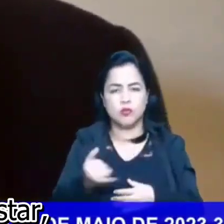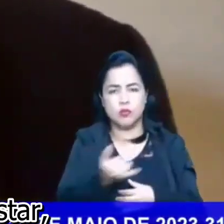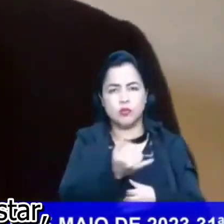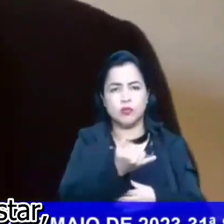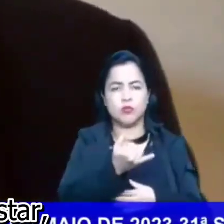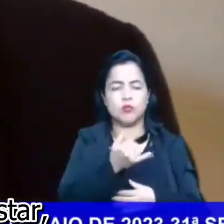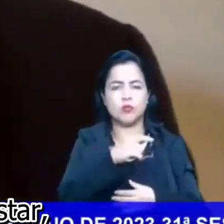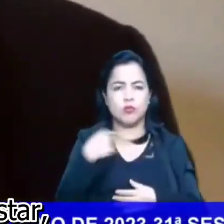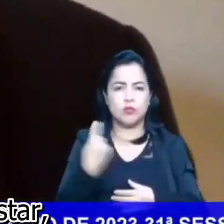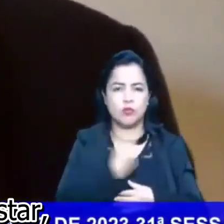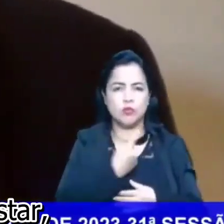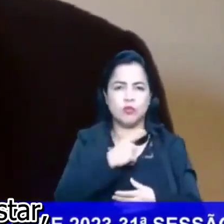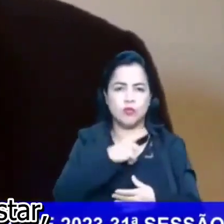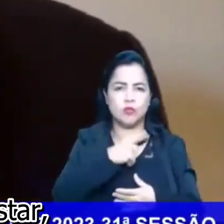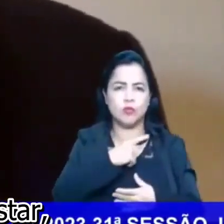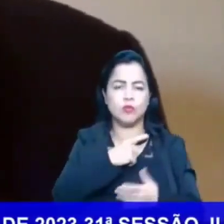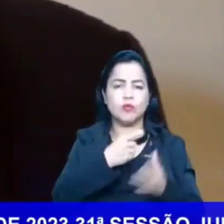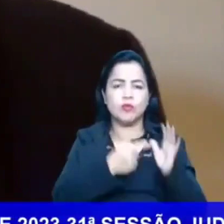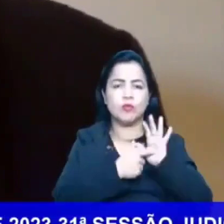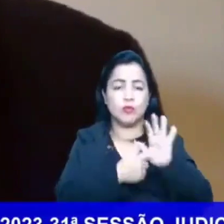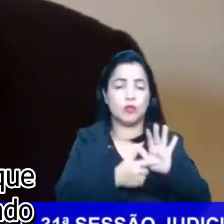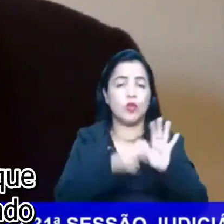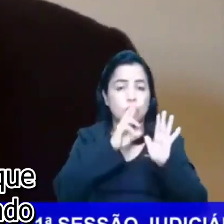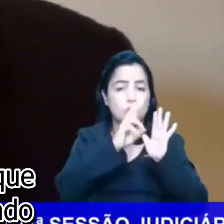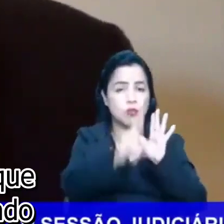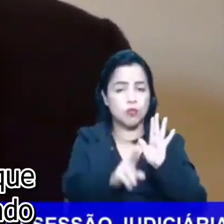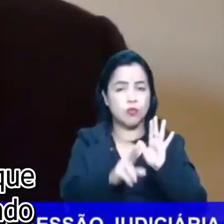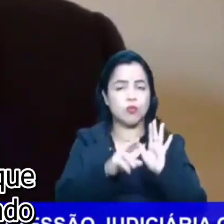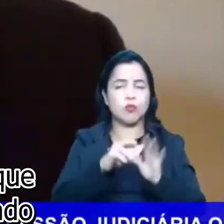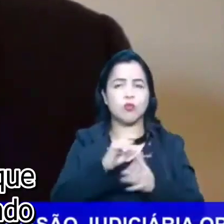de fazê-lo, né, de manifestar.